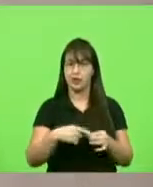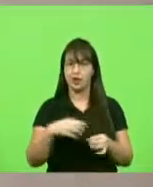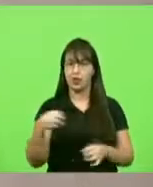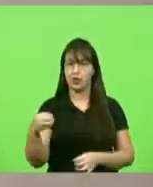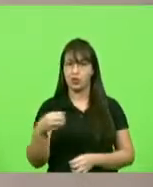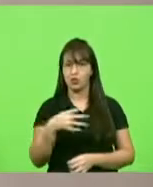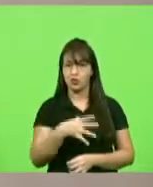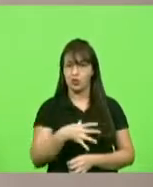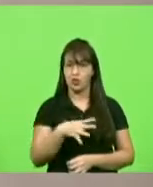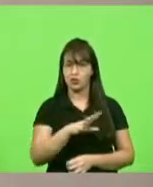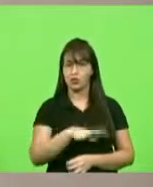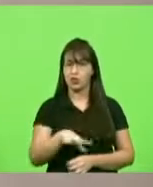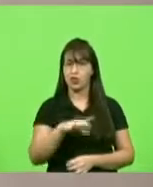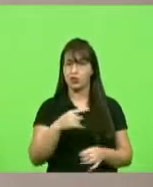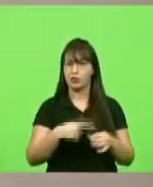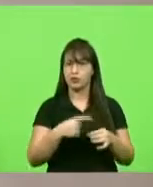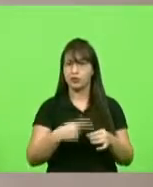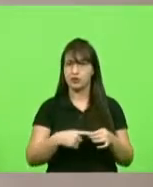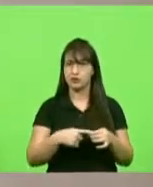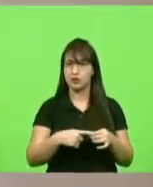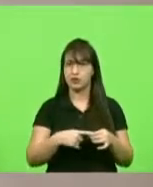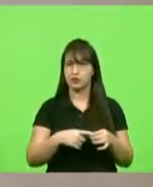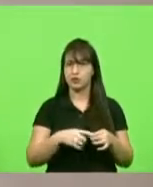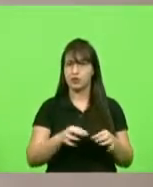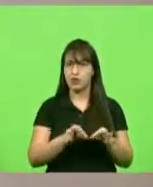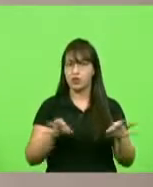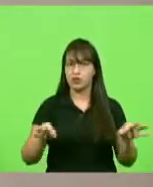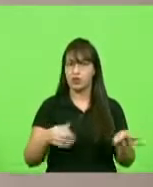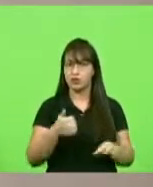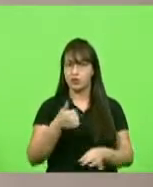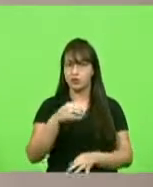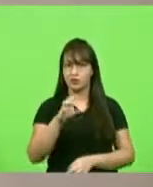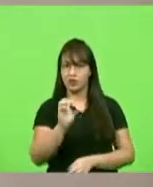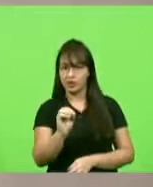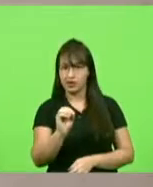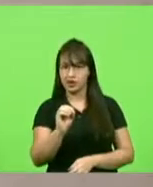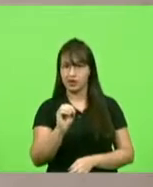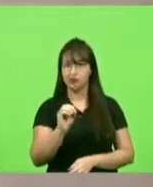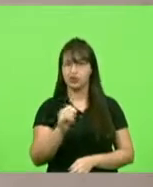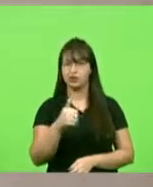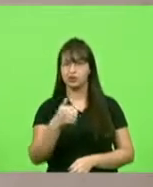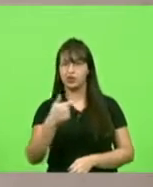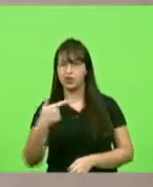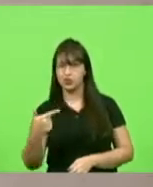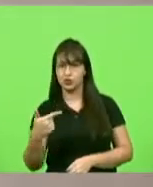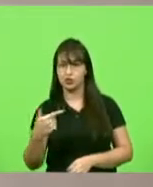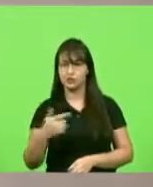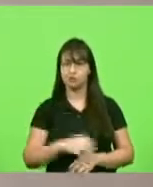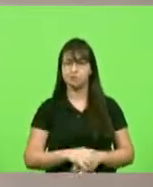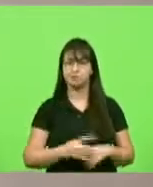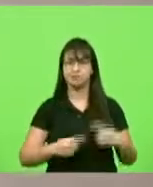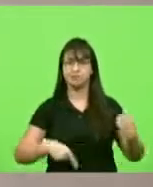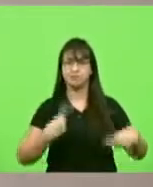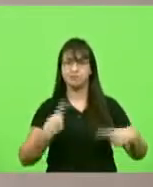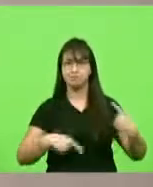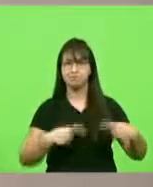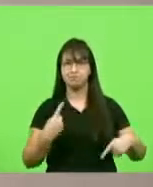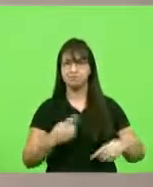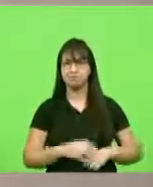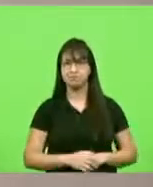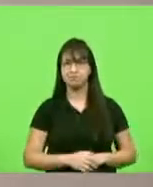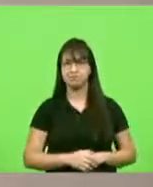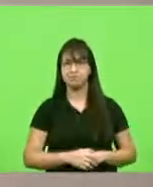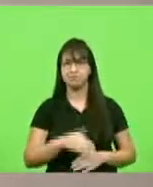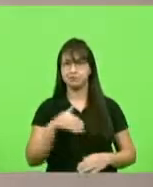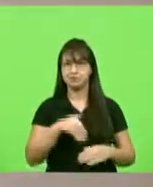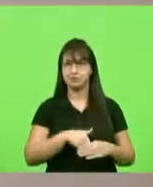município de Tijucas, altura do quilômetro 9, quilômetro 10 e quilômetro 12. Em discussão. Não havendo quem queira discutir, em